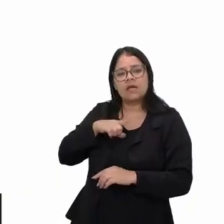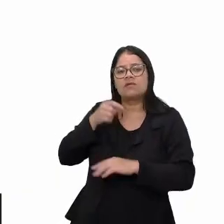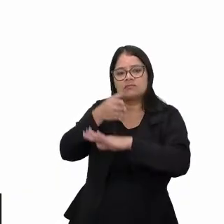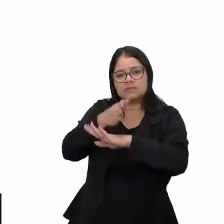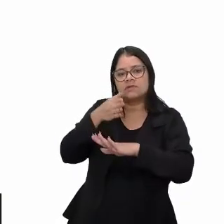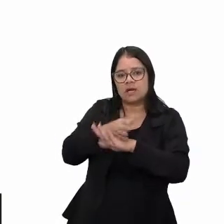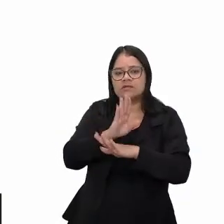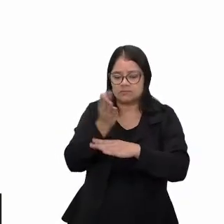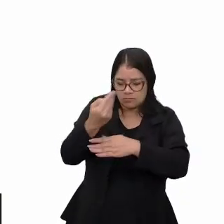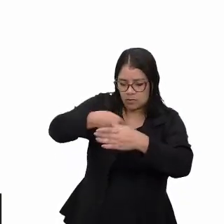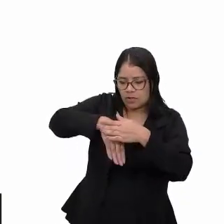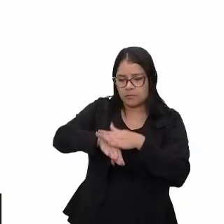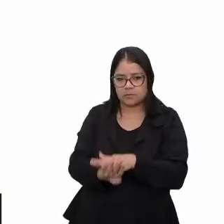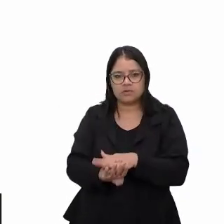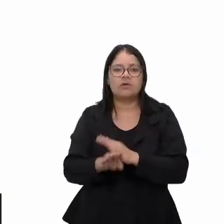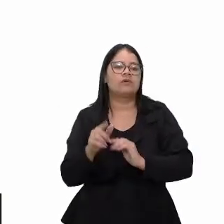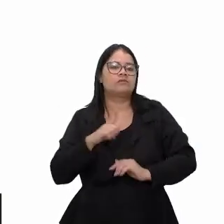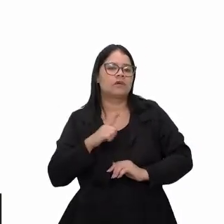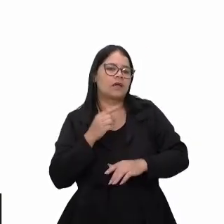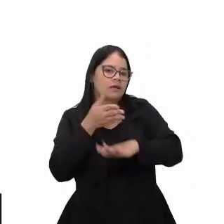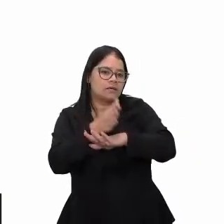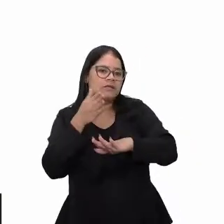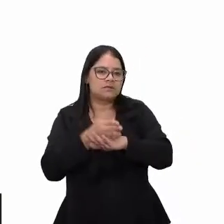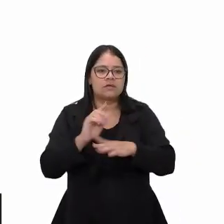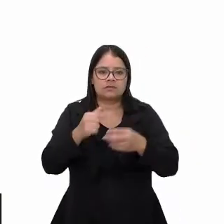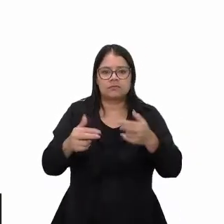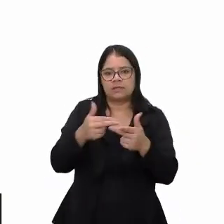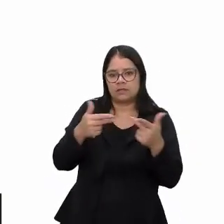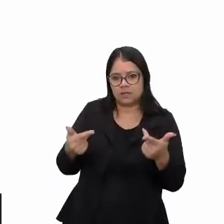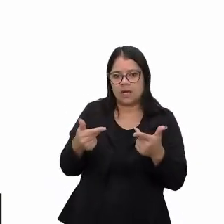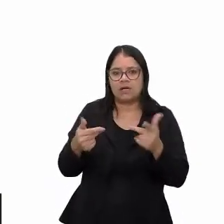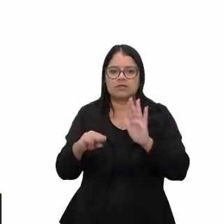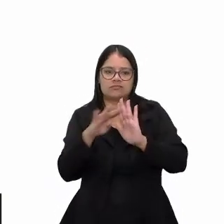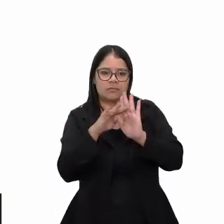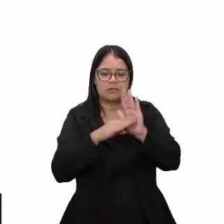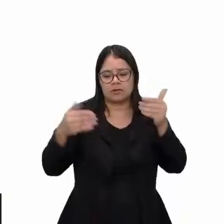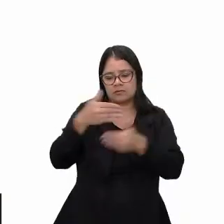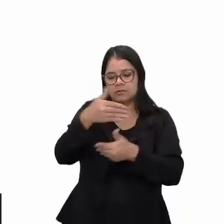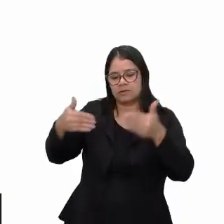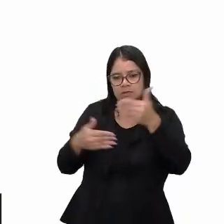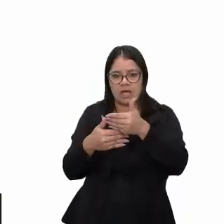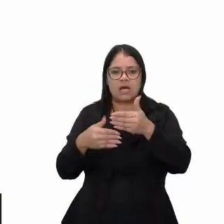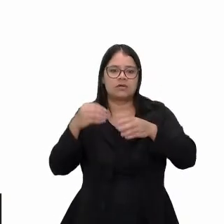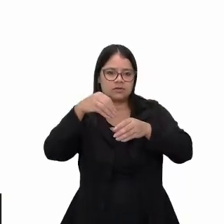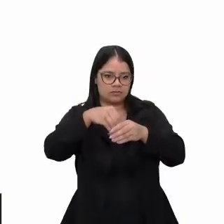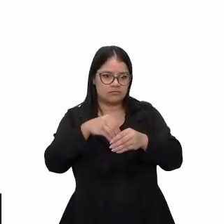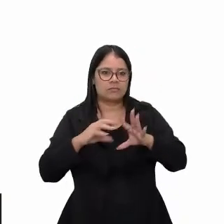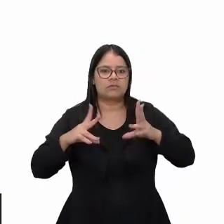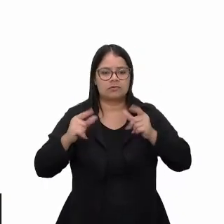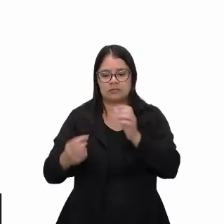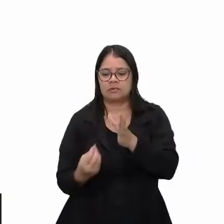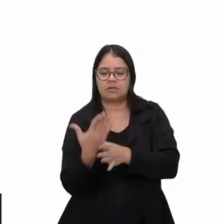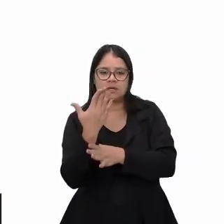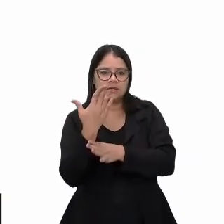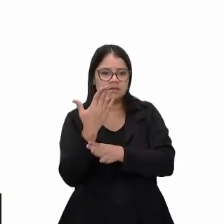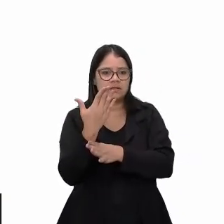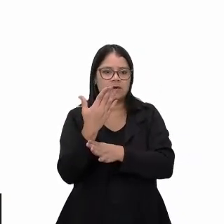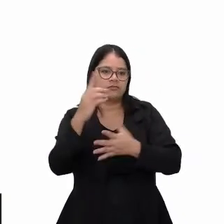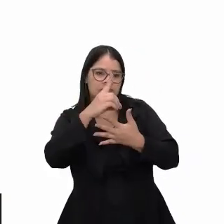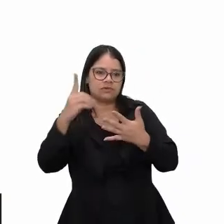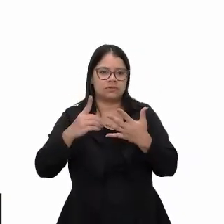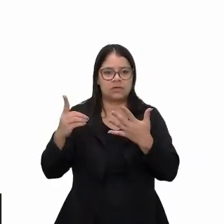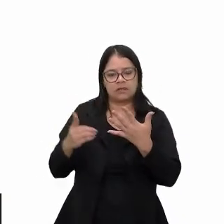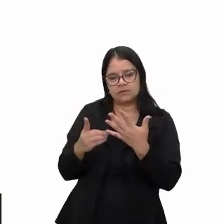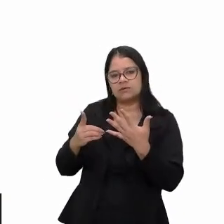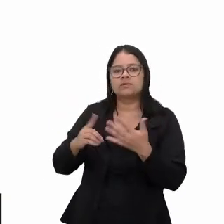esse repositório, tem acesso aos materiais citados nos slides. Então, toda essa construção didática